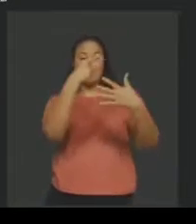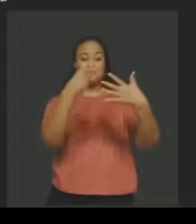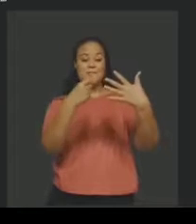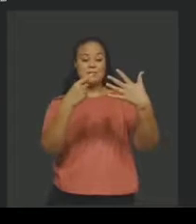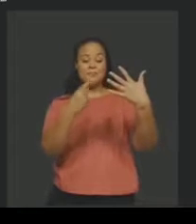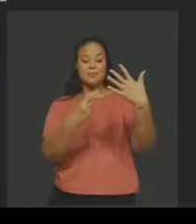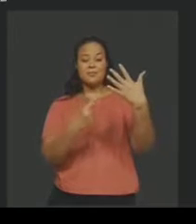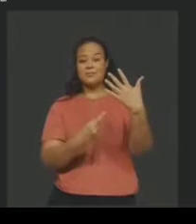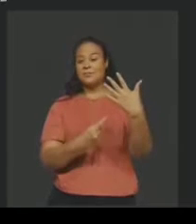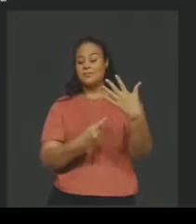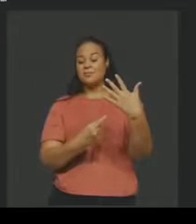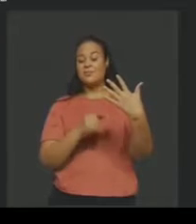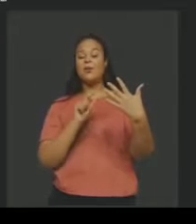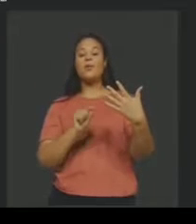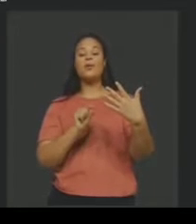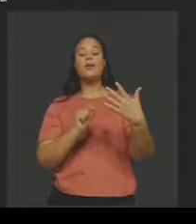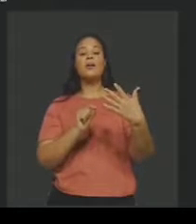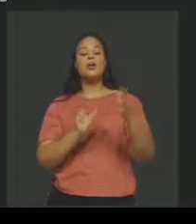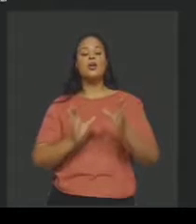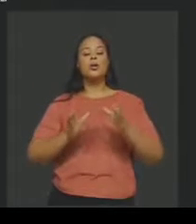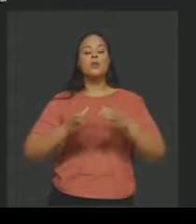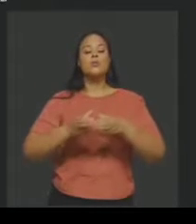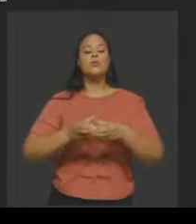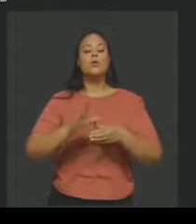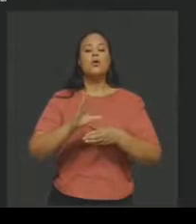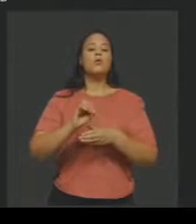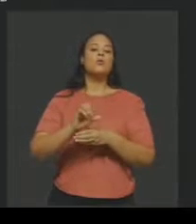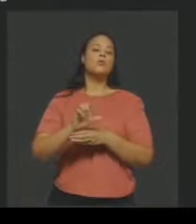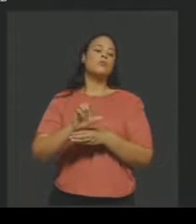podem formar colônias.